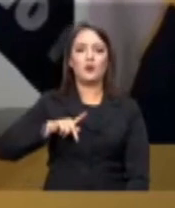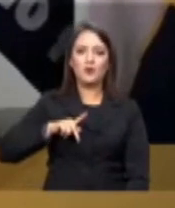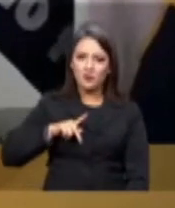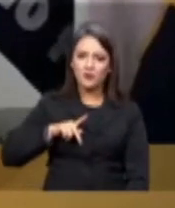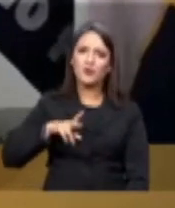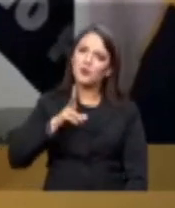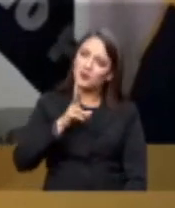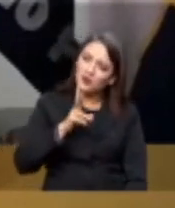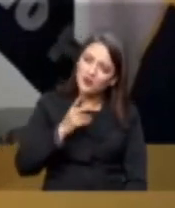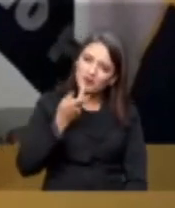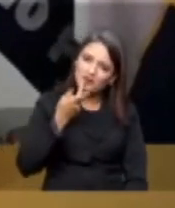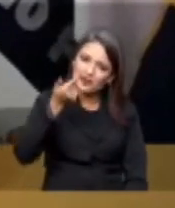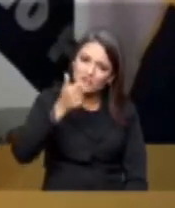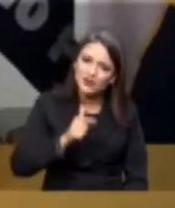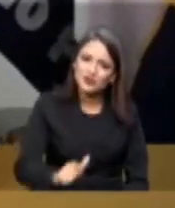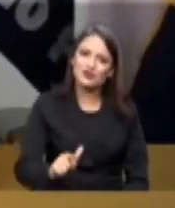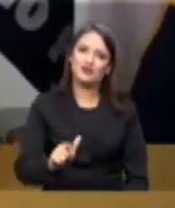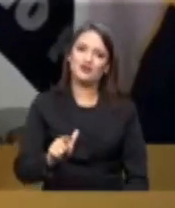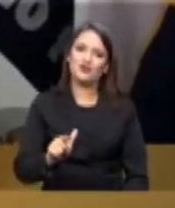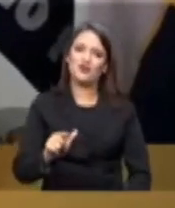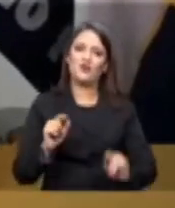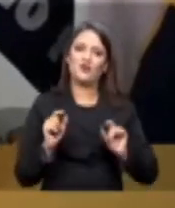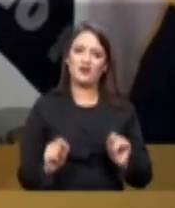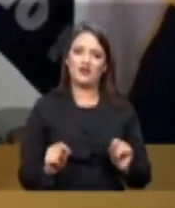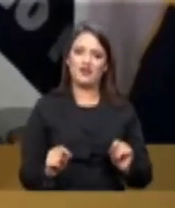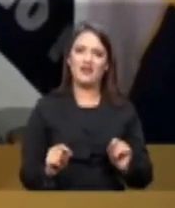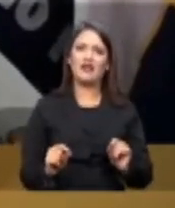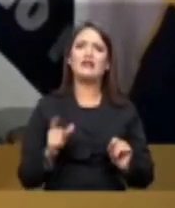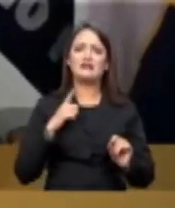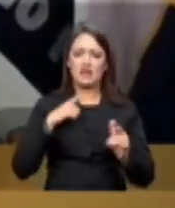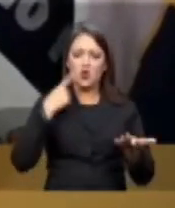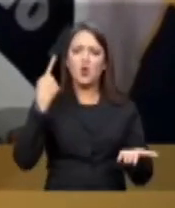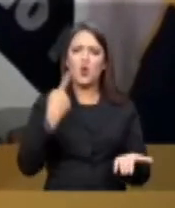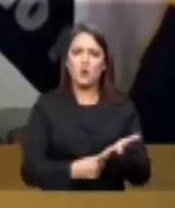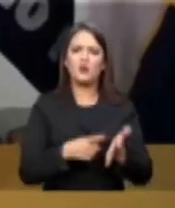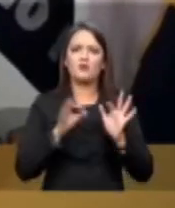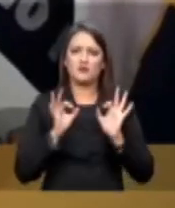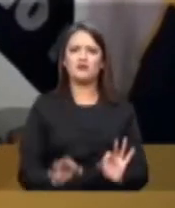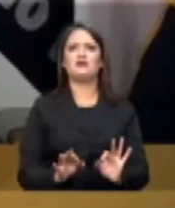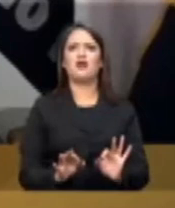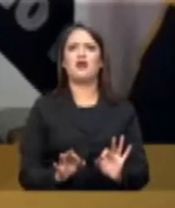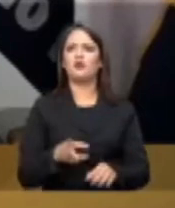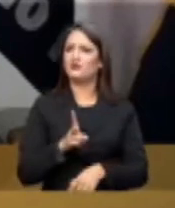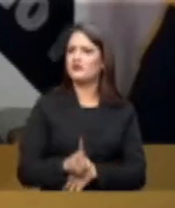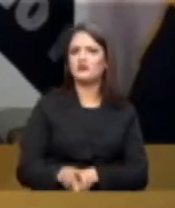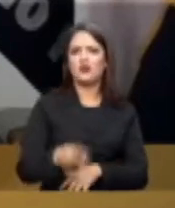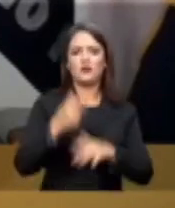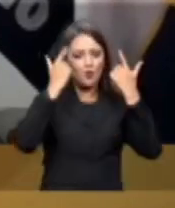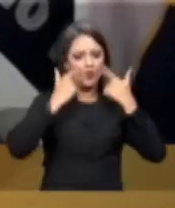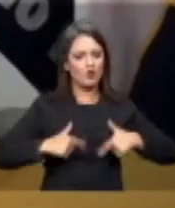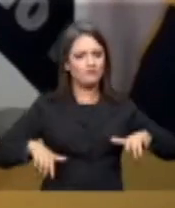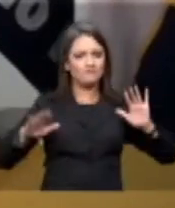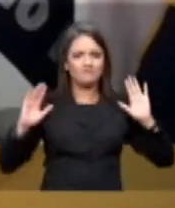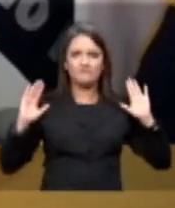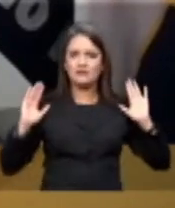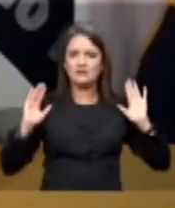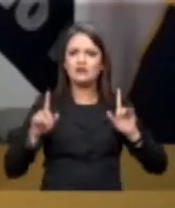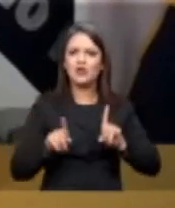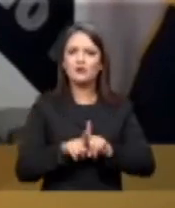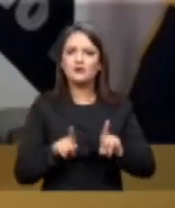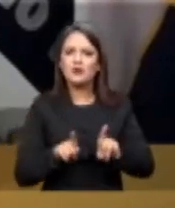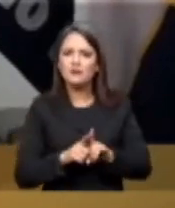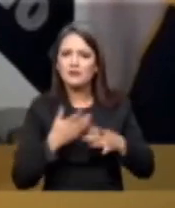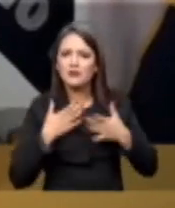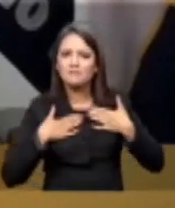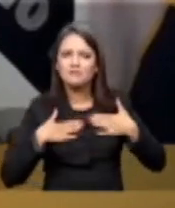os votos do seu irrenunciável compromisso, firme e imparcial, sereno